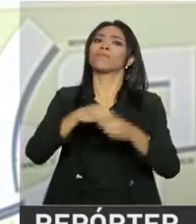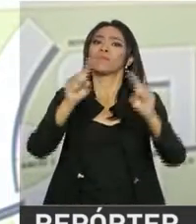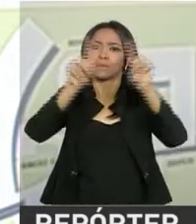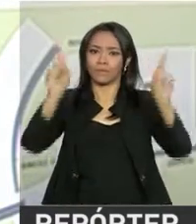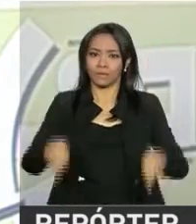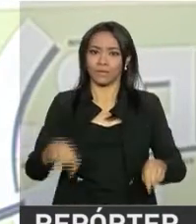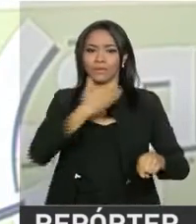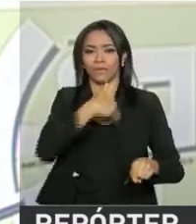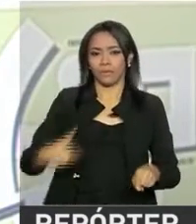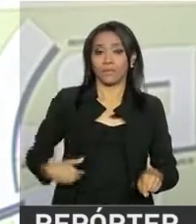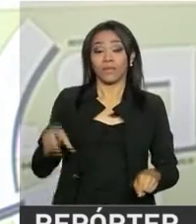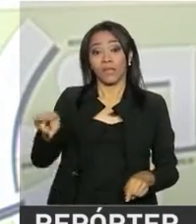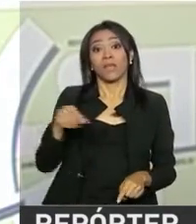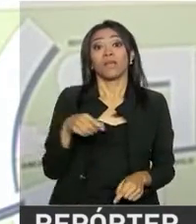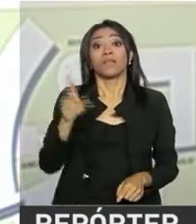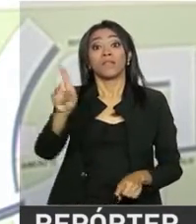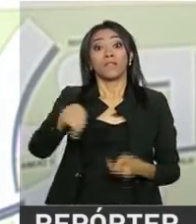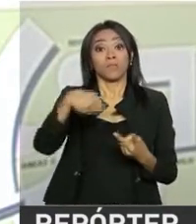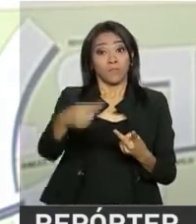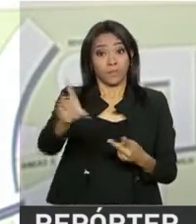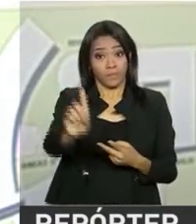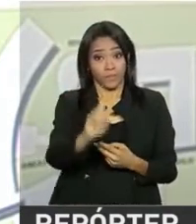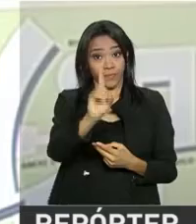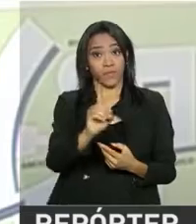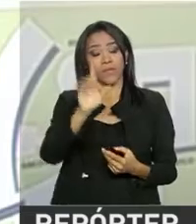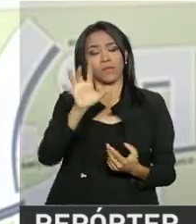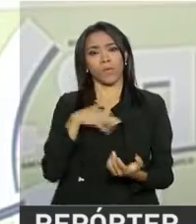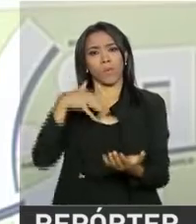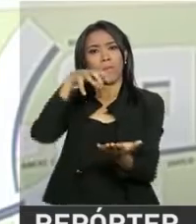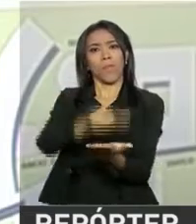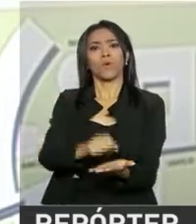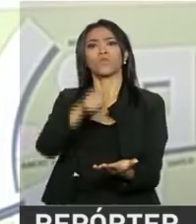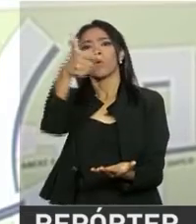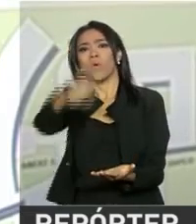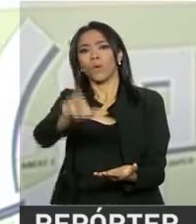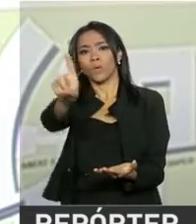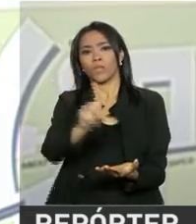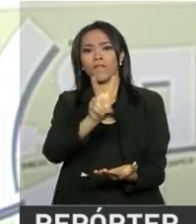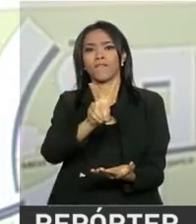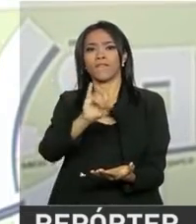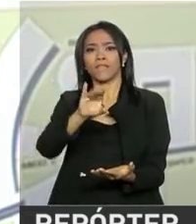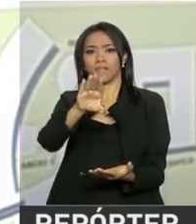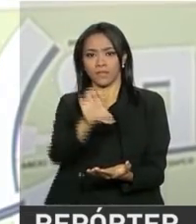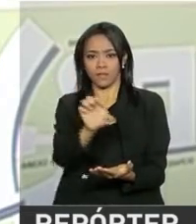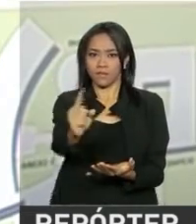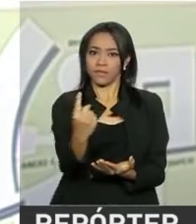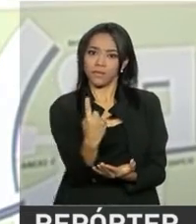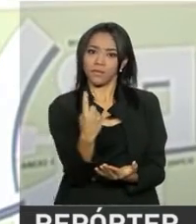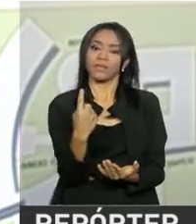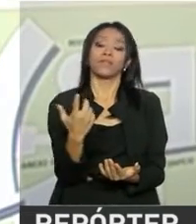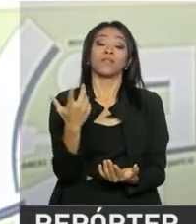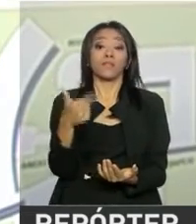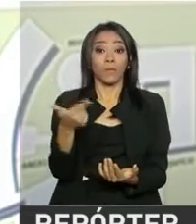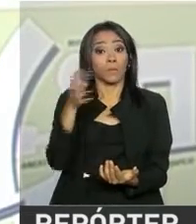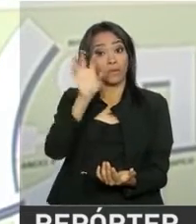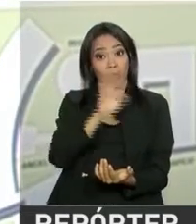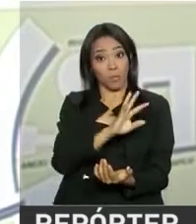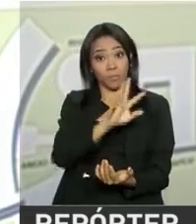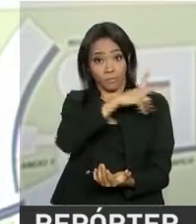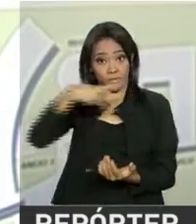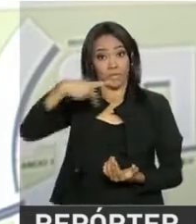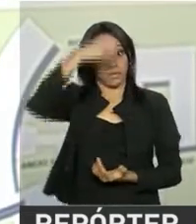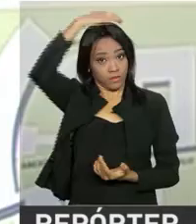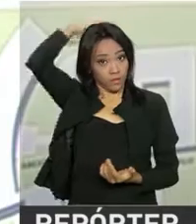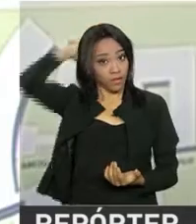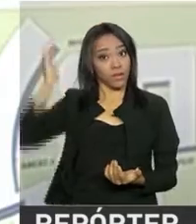o ministro josé múcio monteiro filho tomar posse como vice-presidente do tribunal além do presidente michel